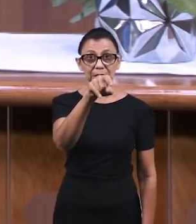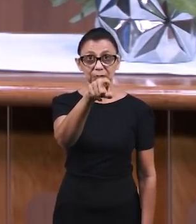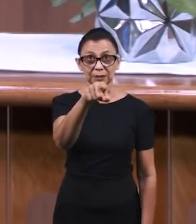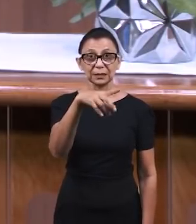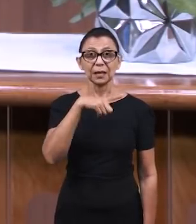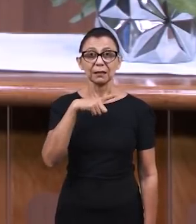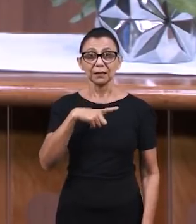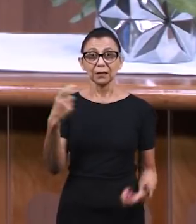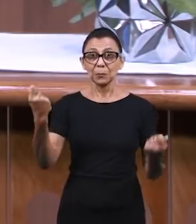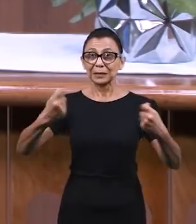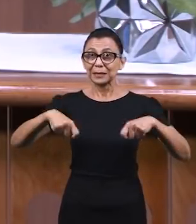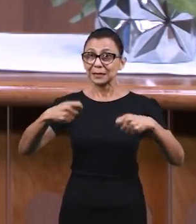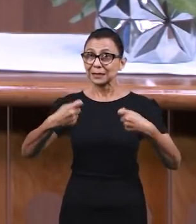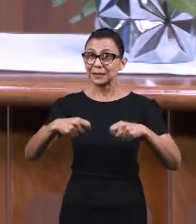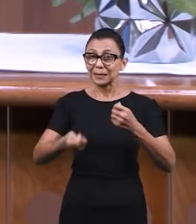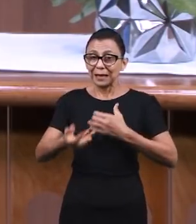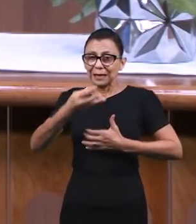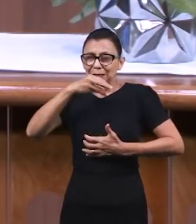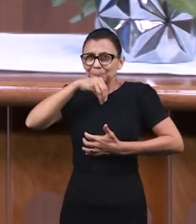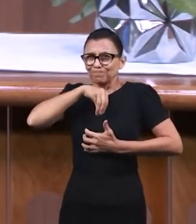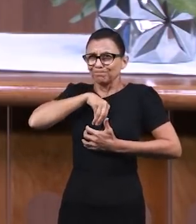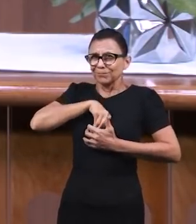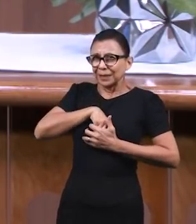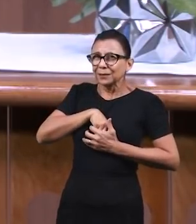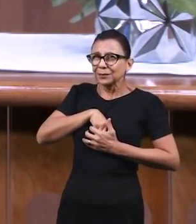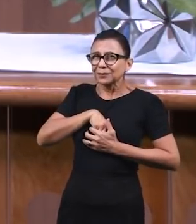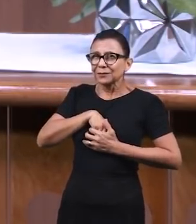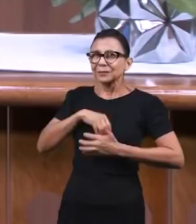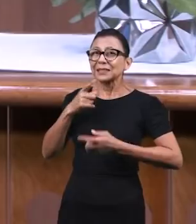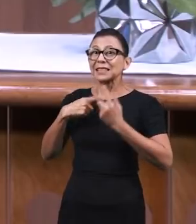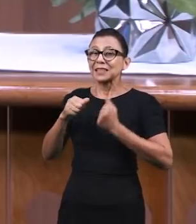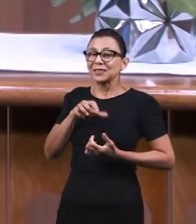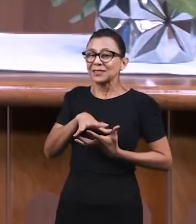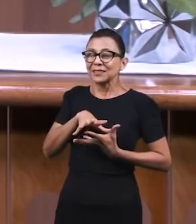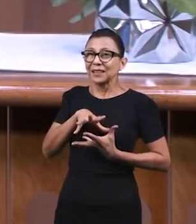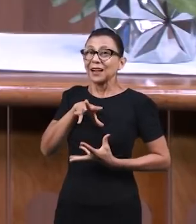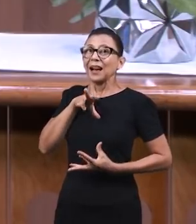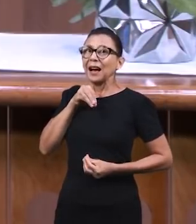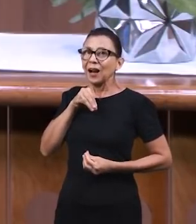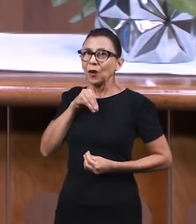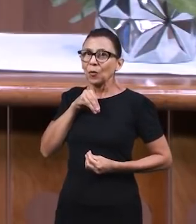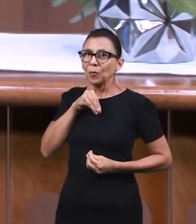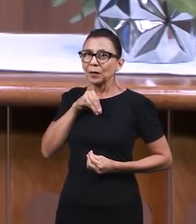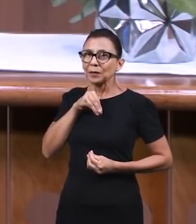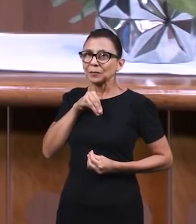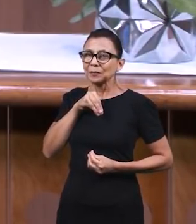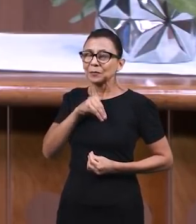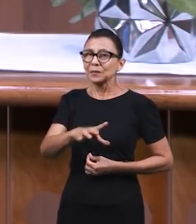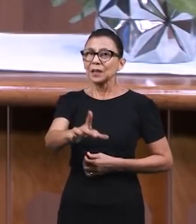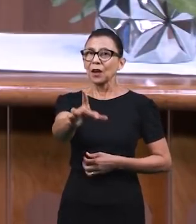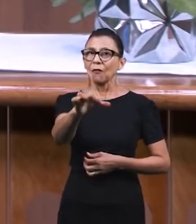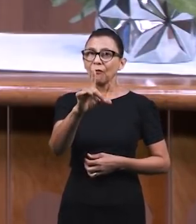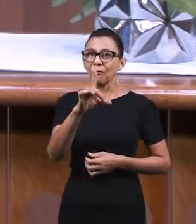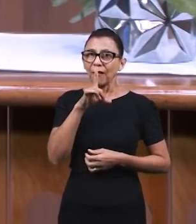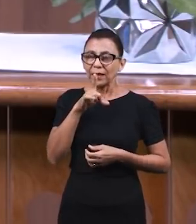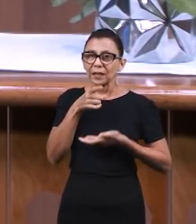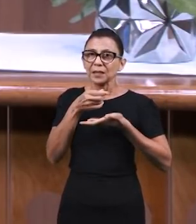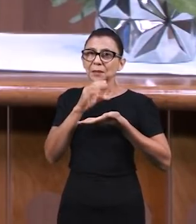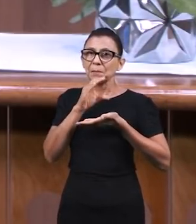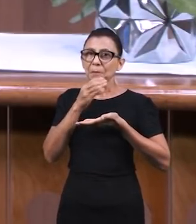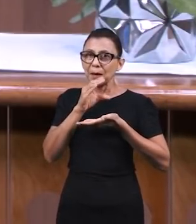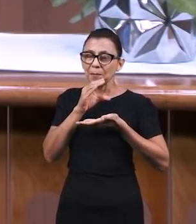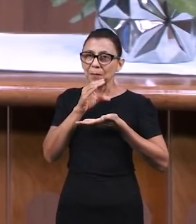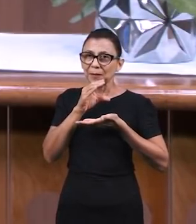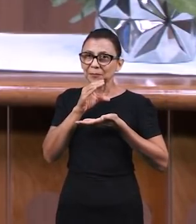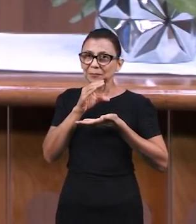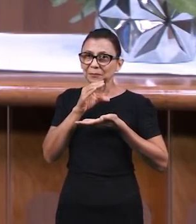tem sede, se você tem uma necessidade no seu interior, um desejo da sua alma, venha a mim e beba. Por que